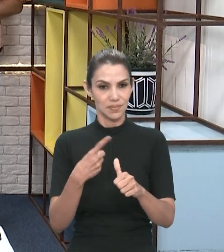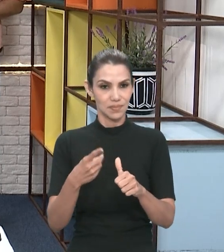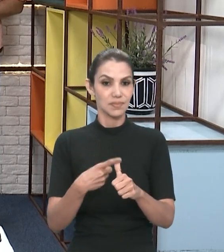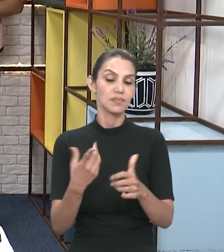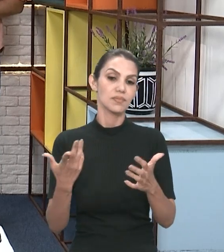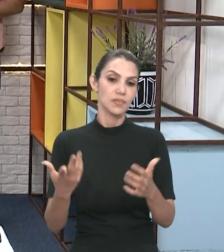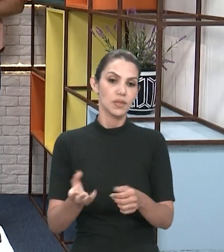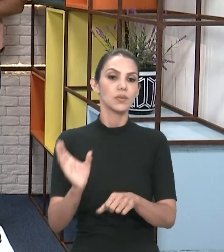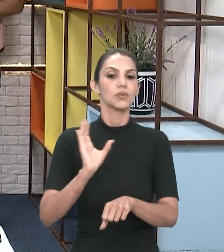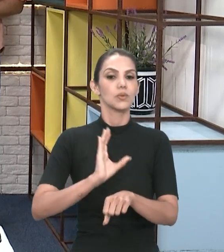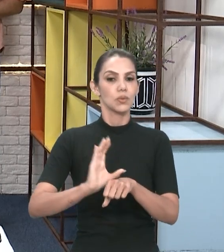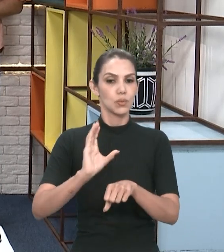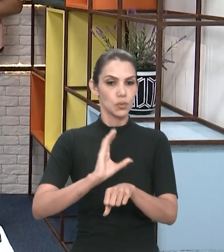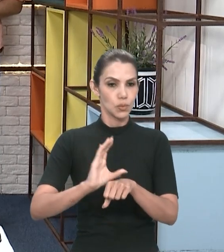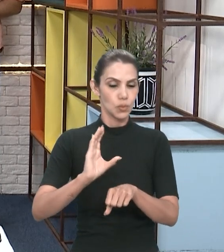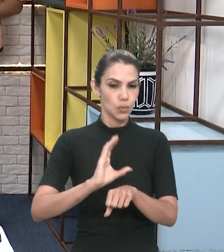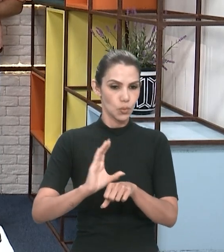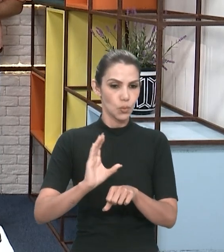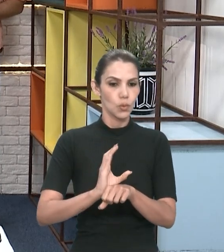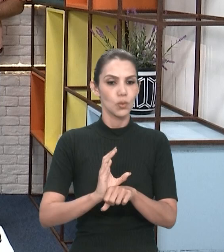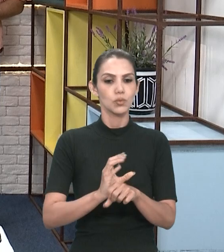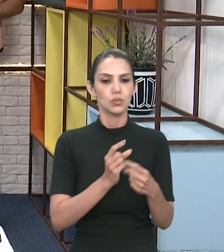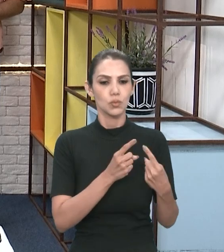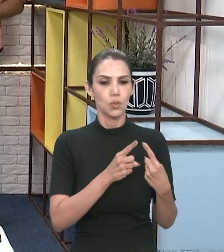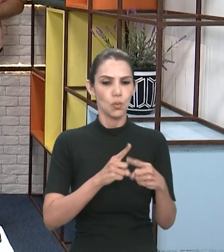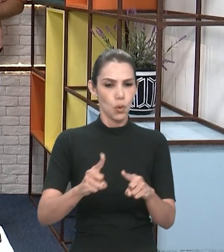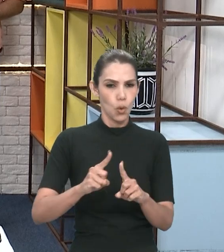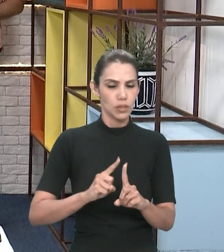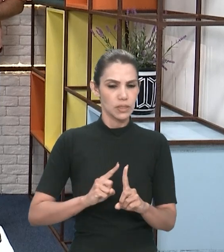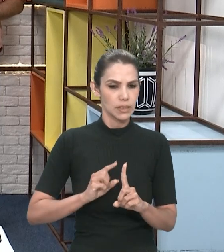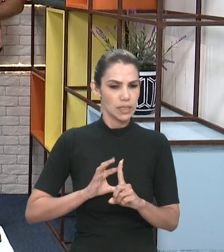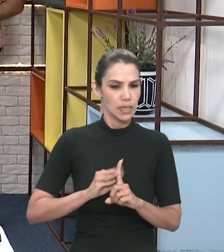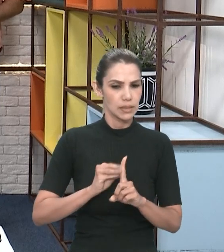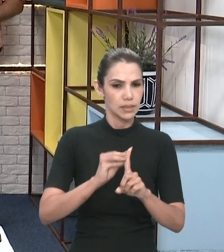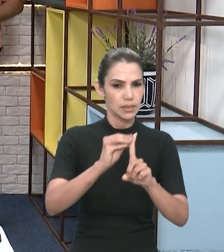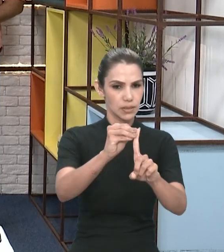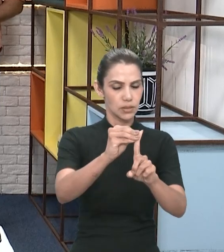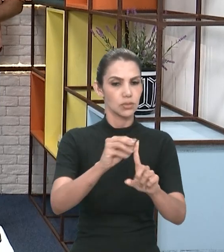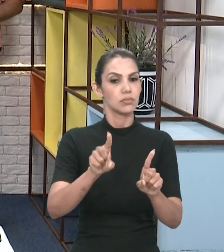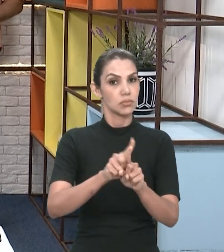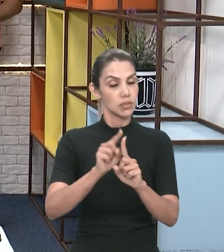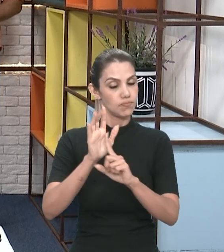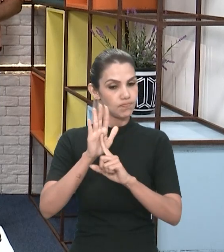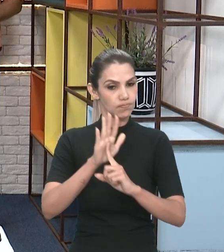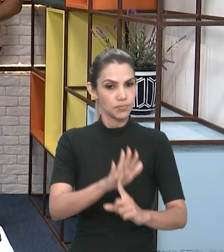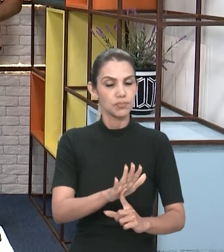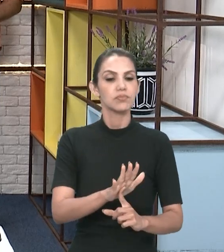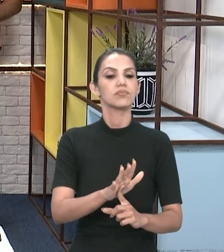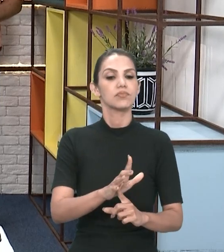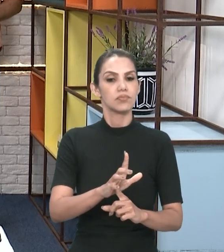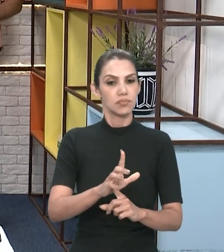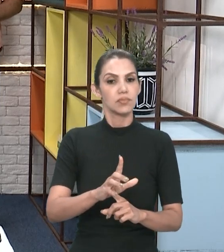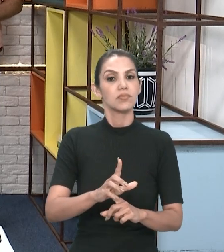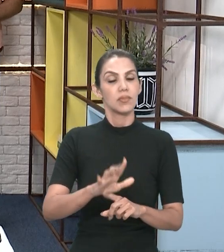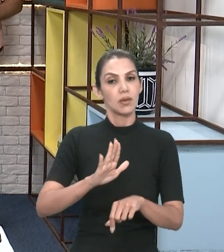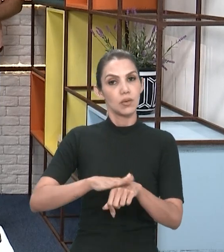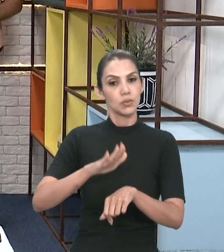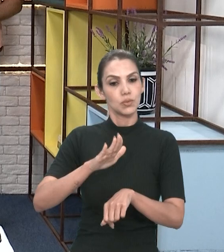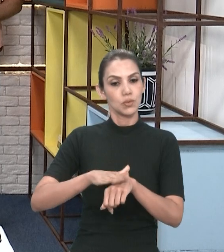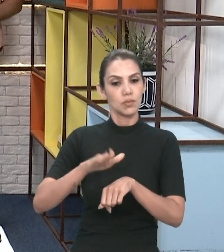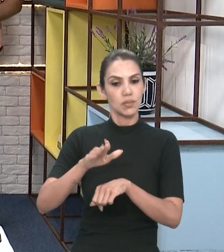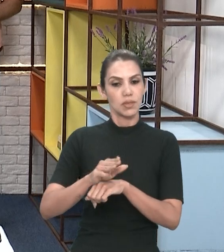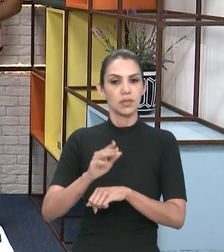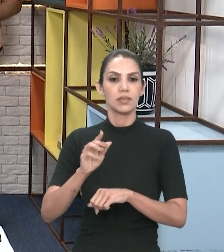assédio moral, sexual e outras formas de discriminação. A formação é oferecida pela ProPessoas e